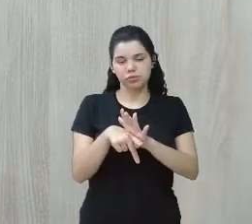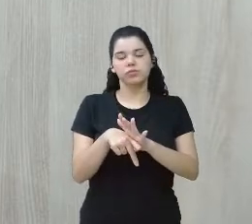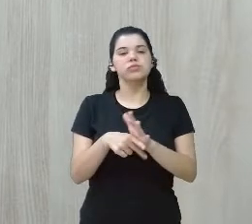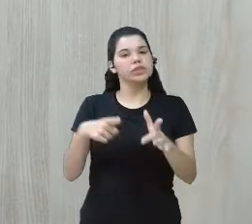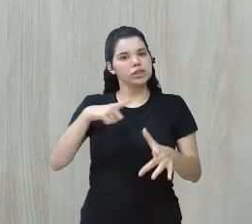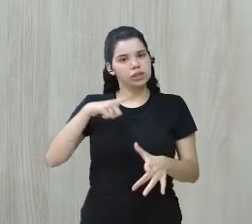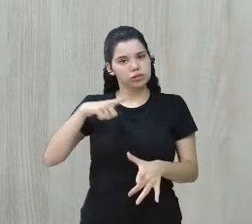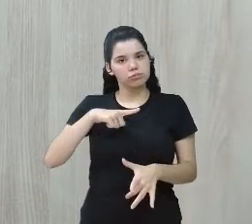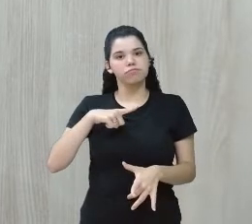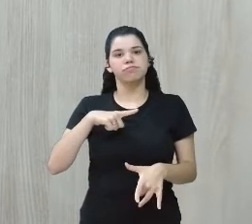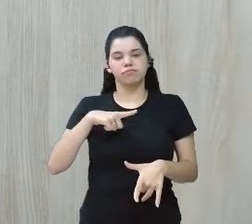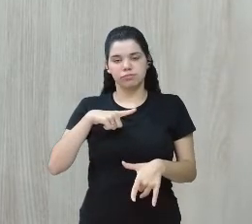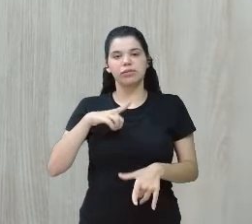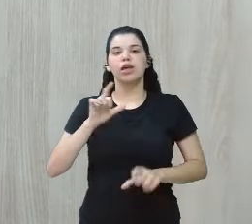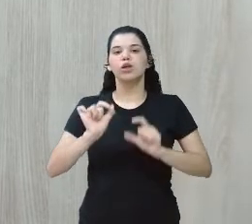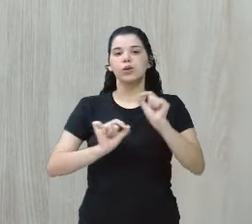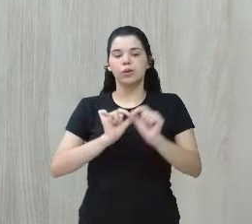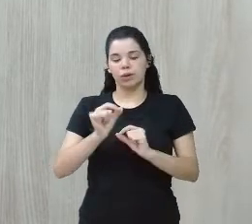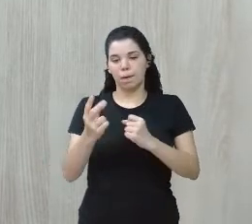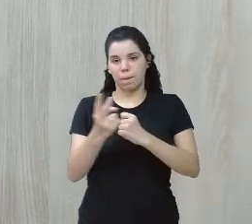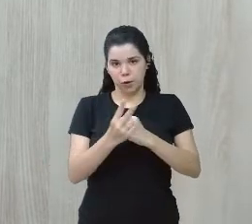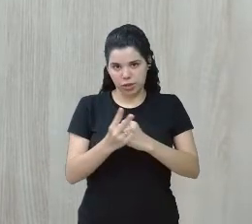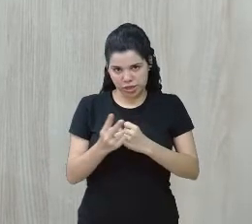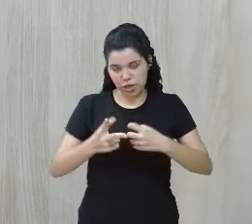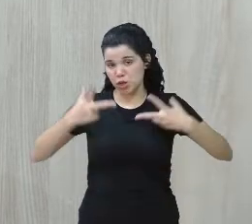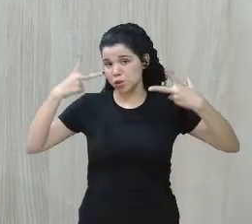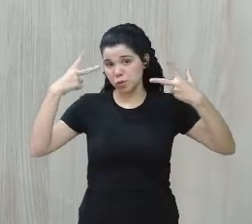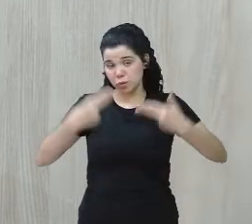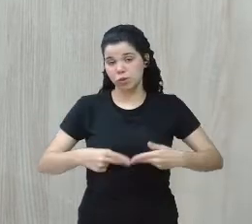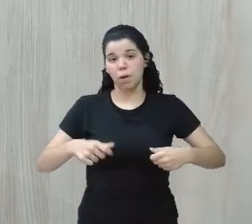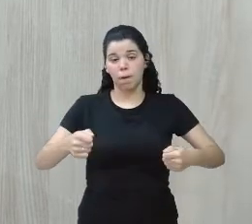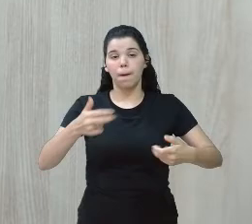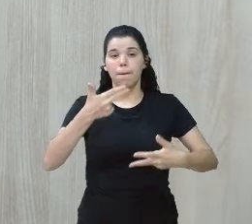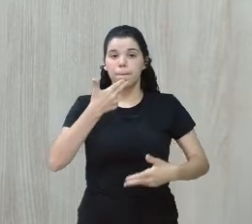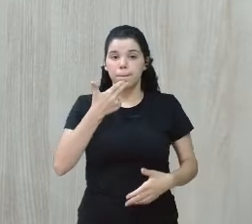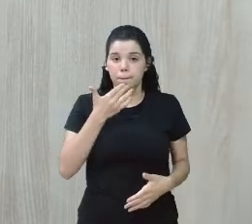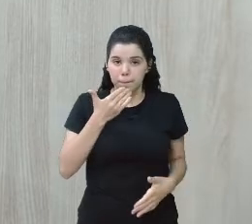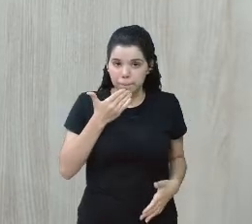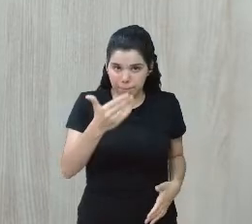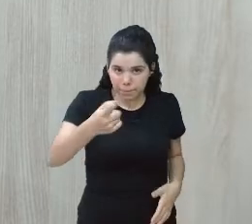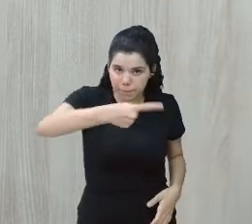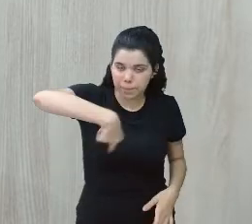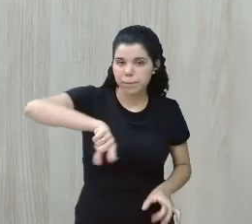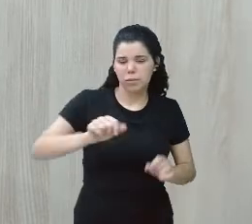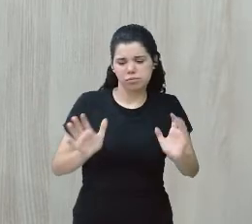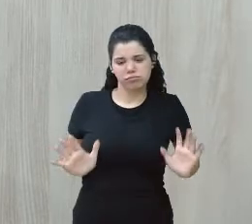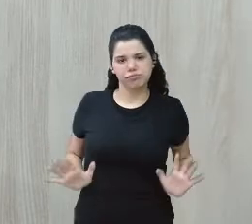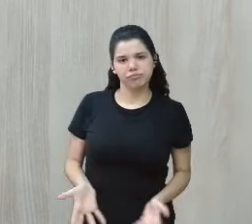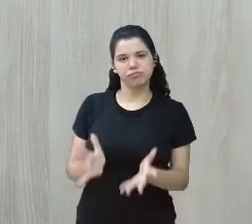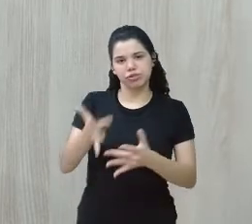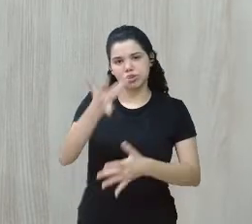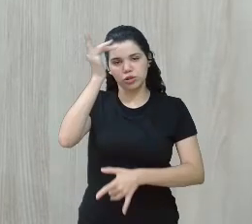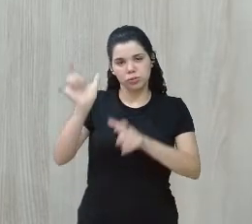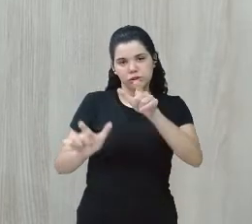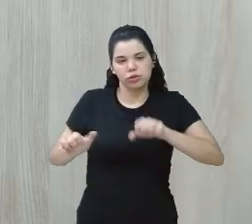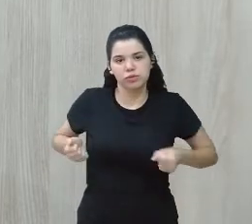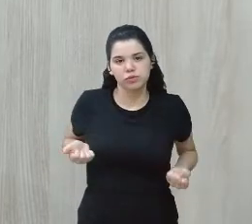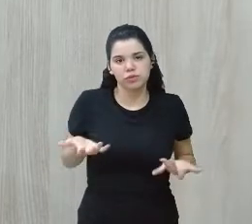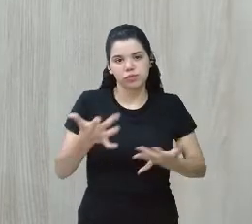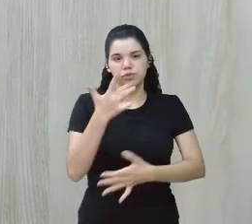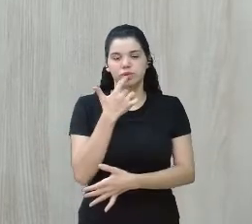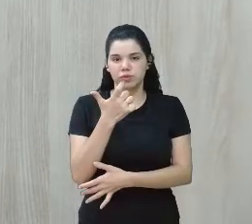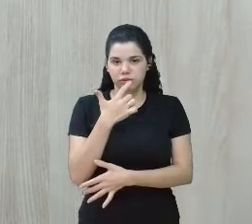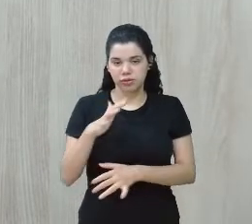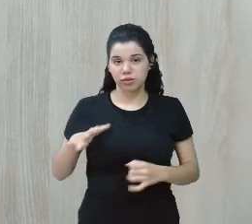transfusão, eles também precisam estar protegidos. Então, meu alerta aqui, meu pedido é, vamos incentivar aí a doação de sangue,